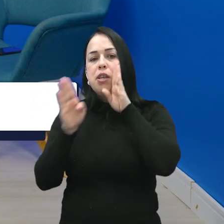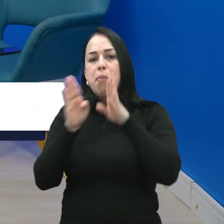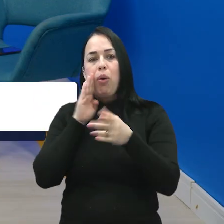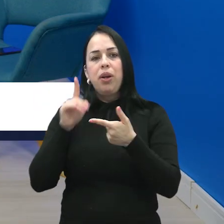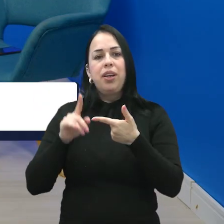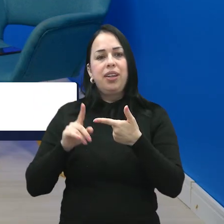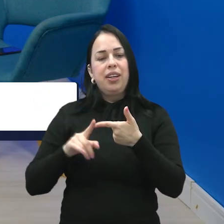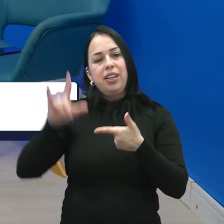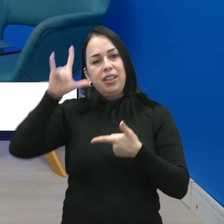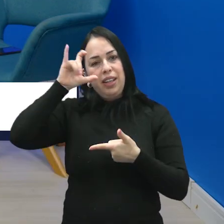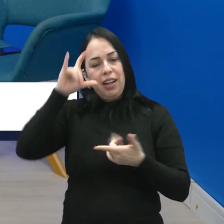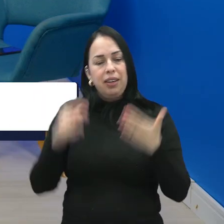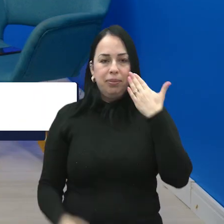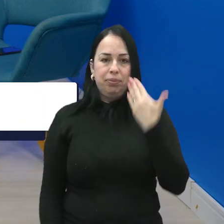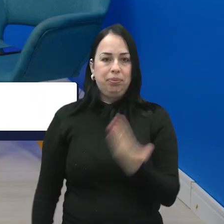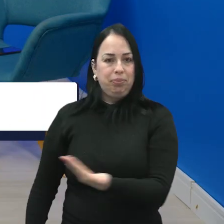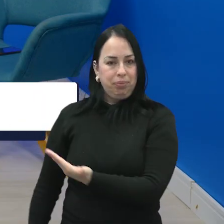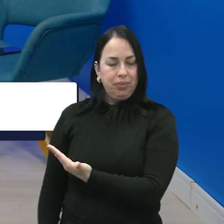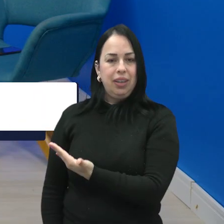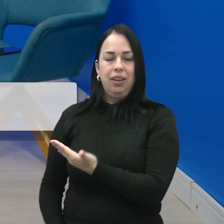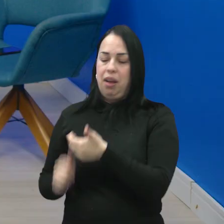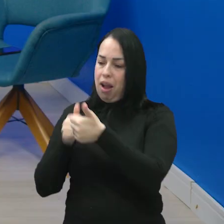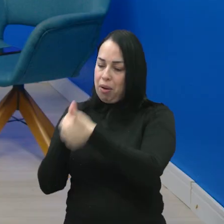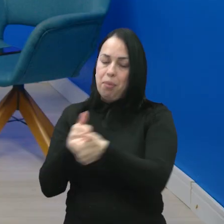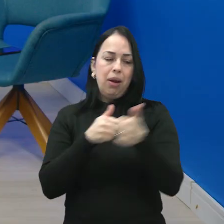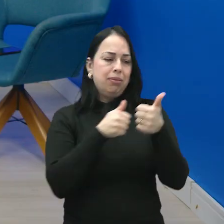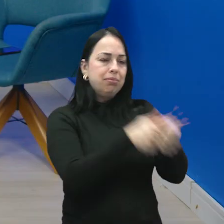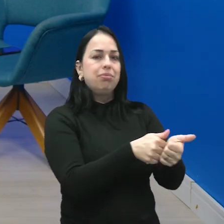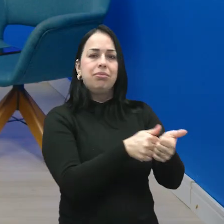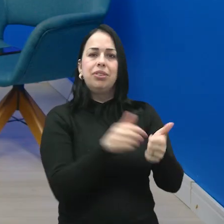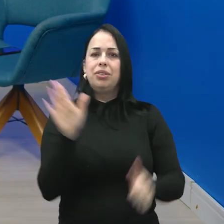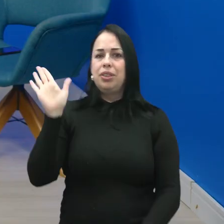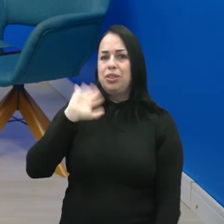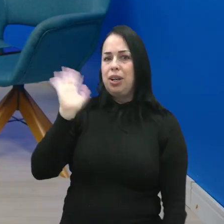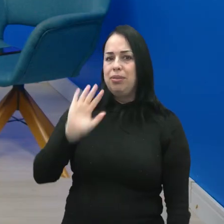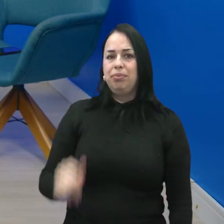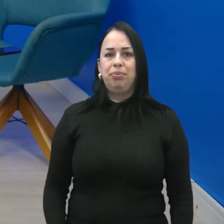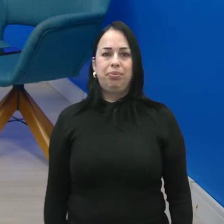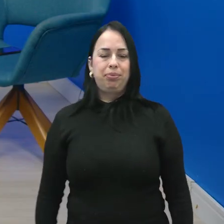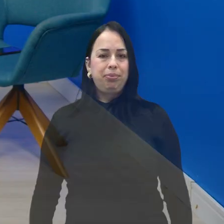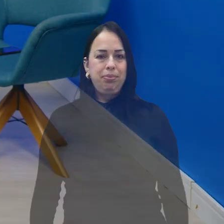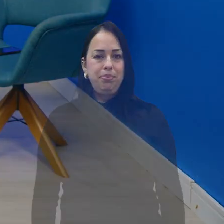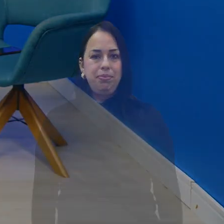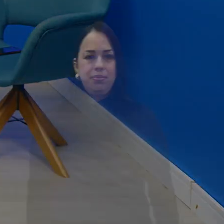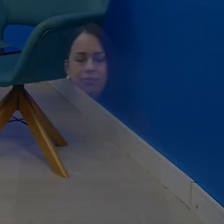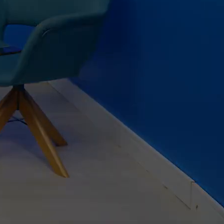@TV Câmara SJC. Acompanhe a gente por lá também. Tchau, Até tchau. mais!